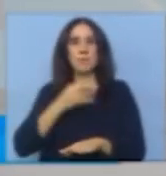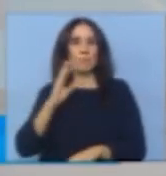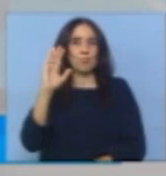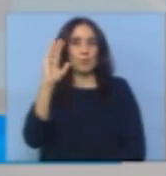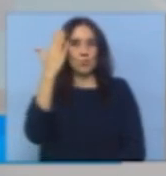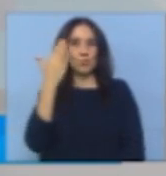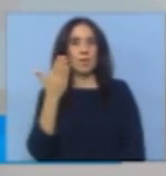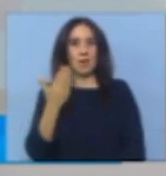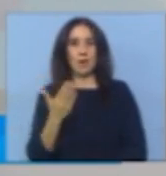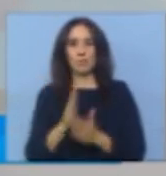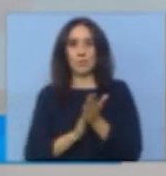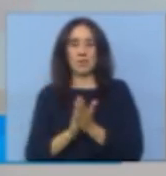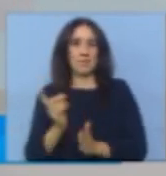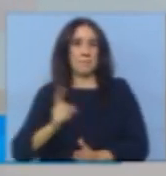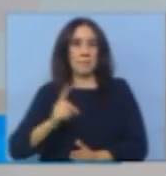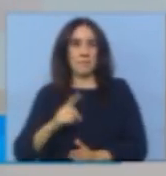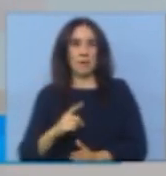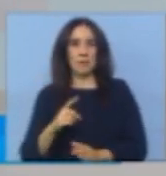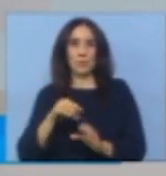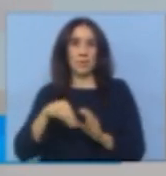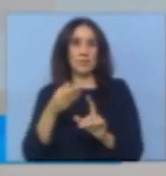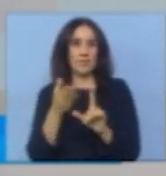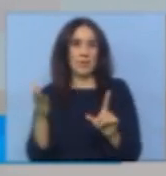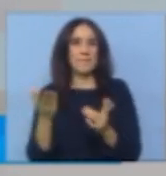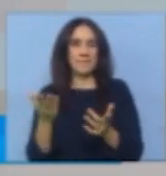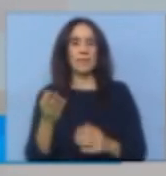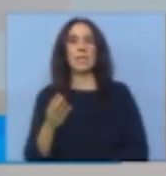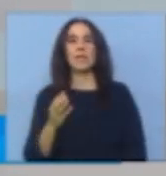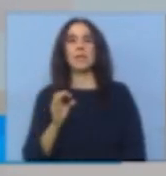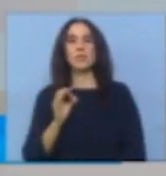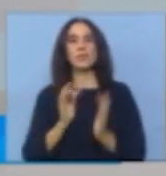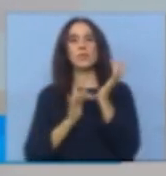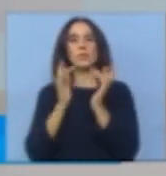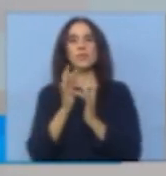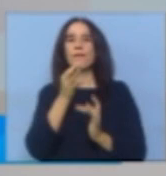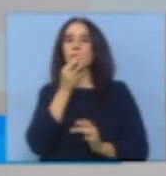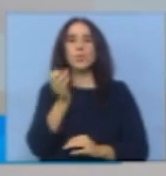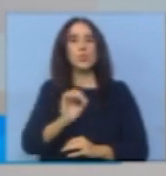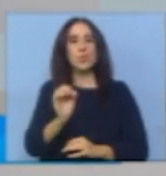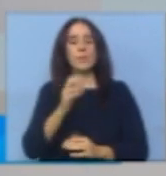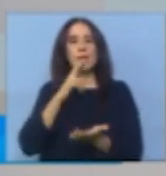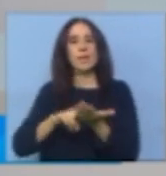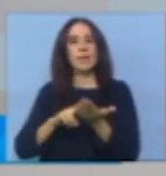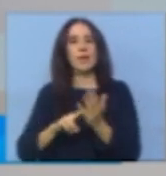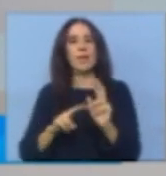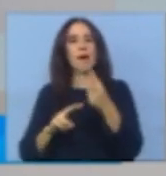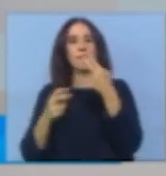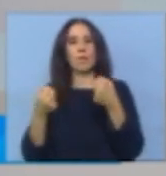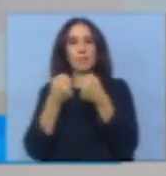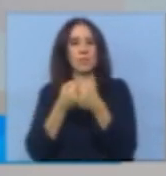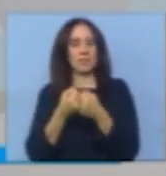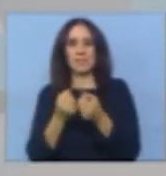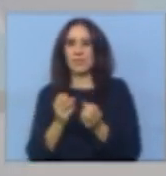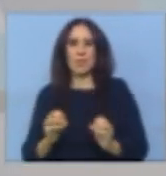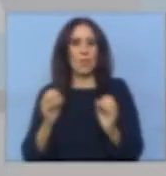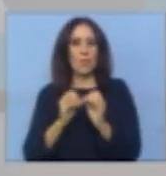e usada muitas vezes fora do seu contexto. Jesus não está a falar de duas realidades oponentes, está a falar